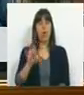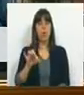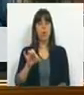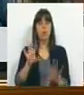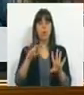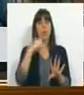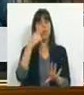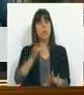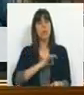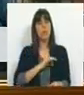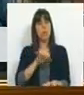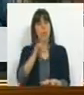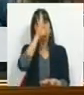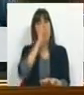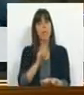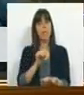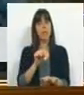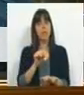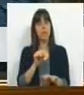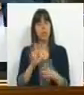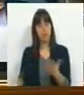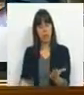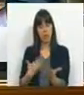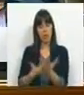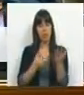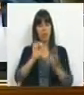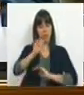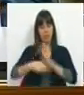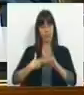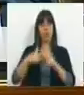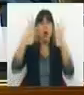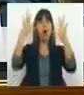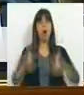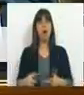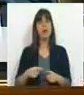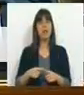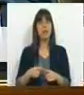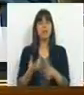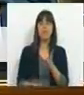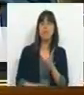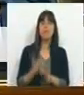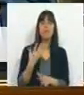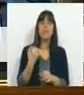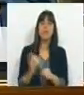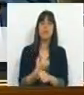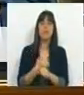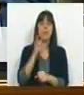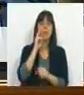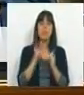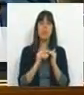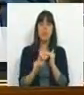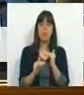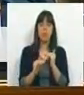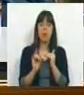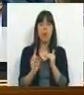0,8. E diz o Sr. Ministro na proposta que nos enviou de orçamento que vão criar emprego